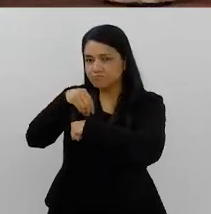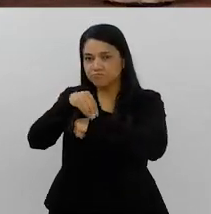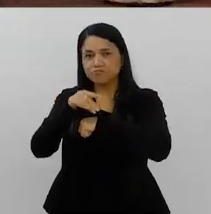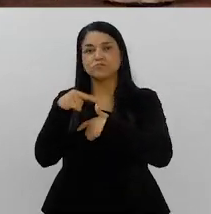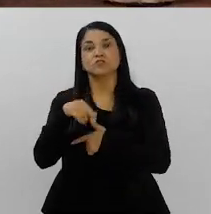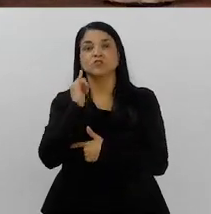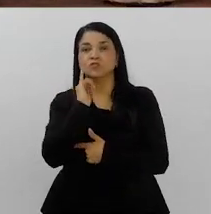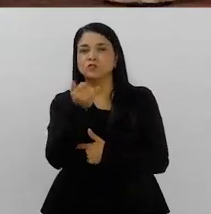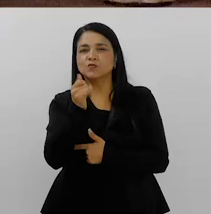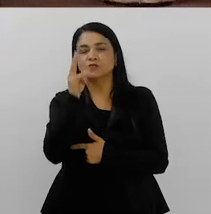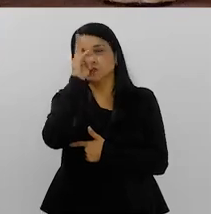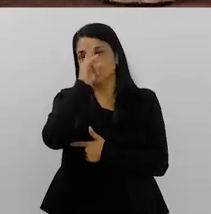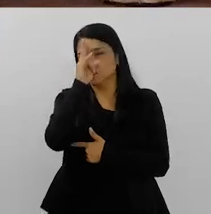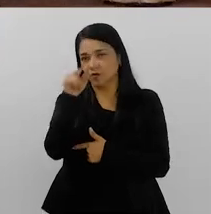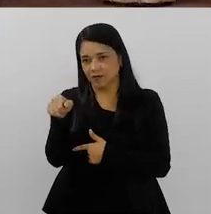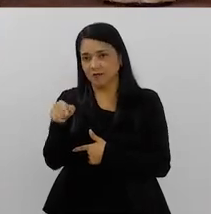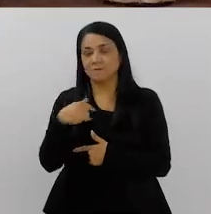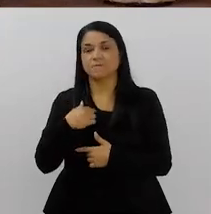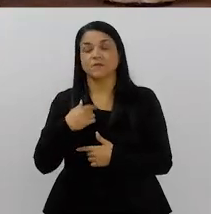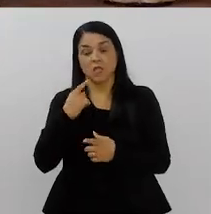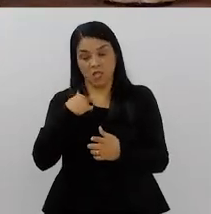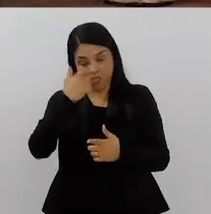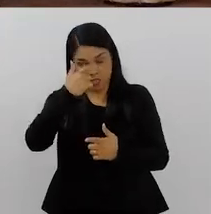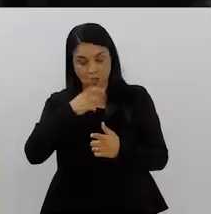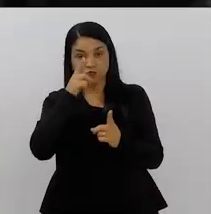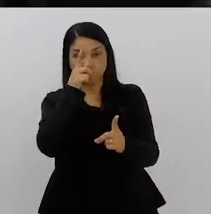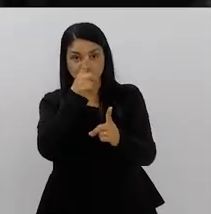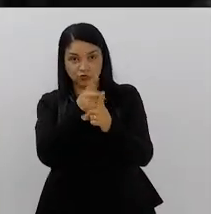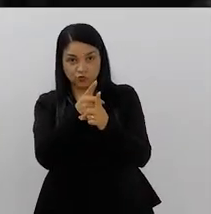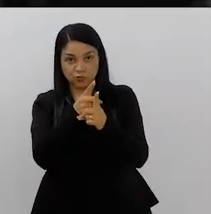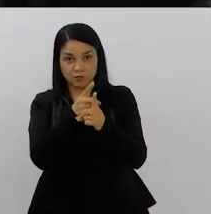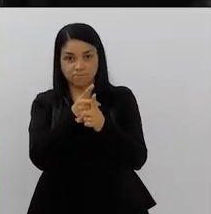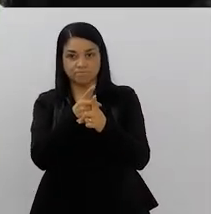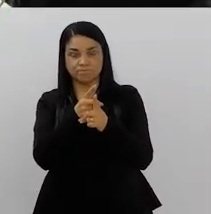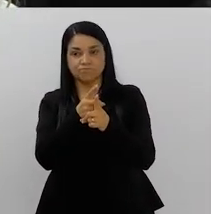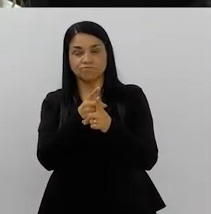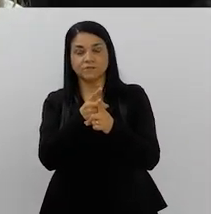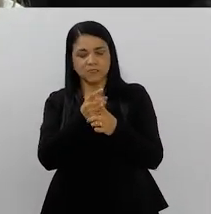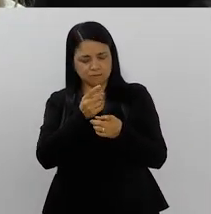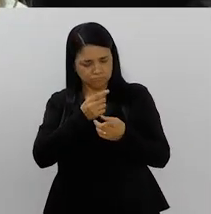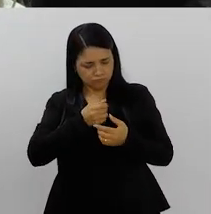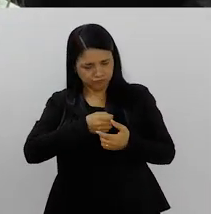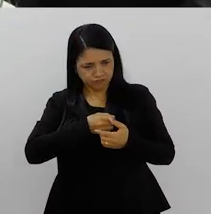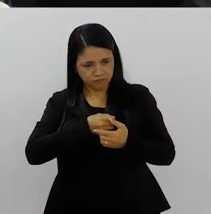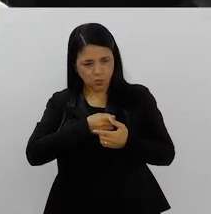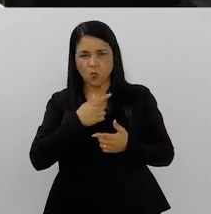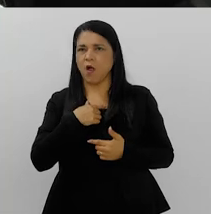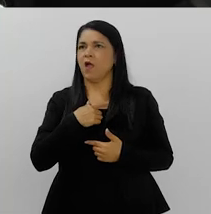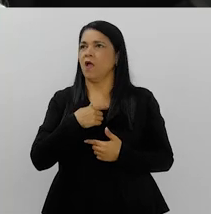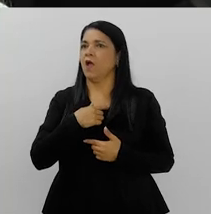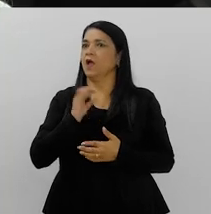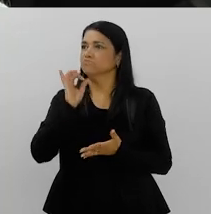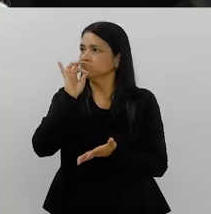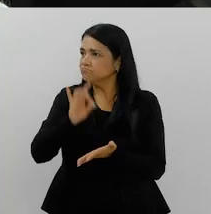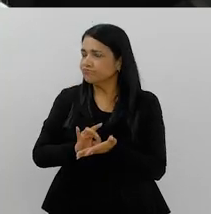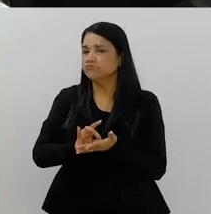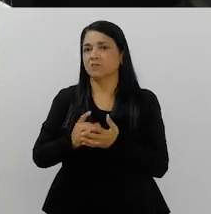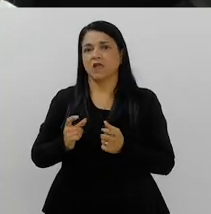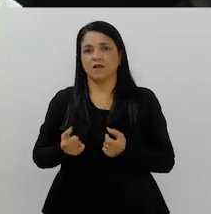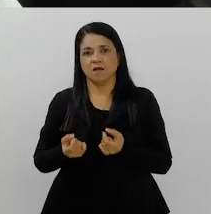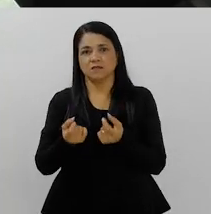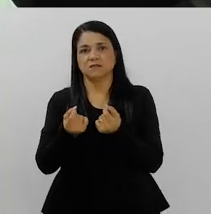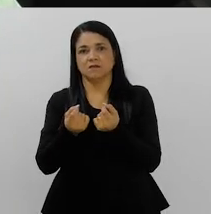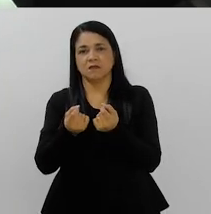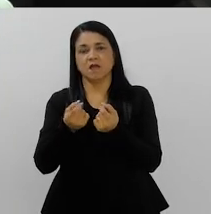eh a sua história um pouquinho pra gente assim quando eu descobri o nódulo na hora eu falei câncer não tinha outra